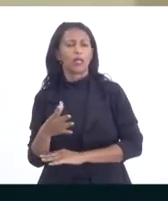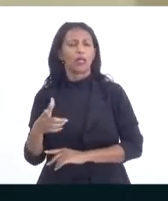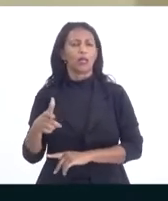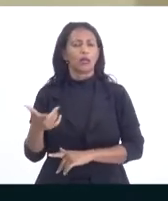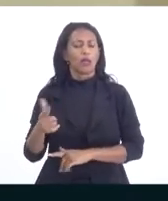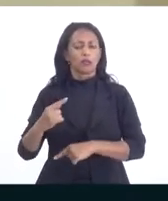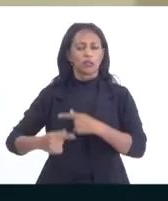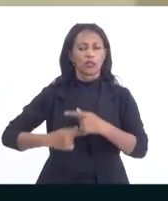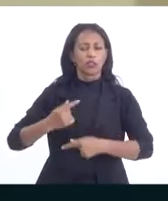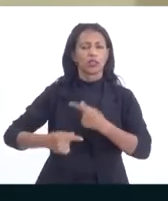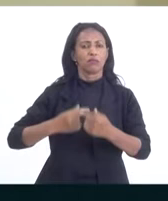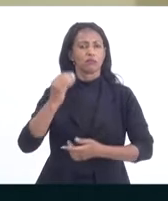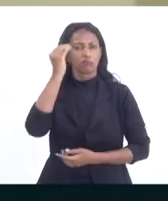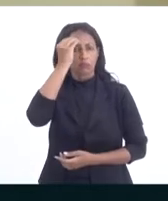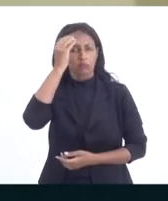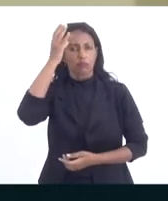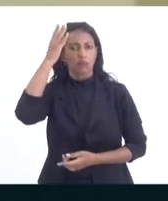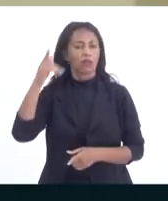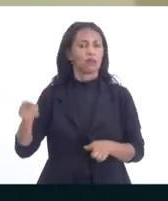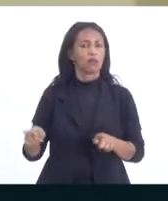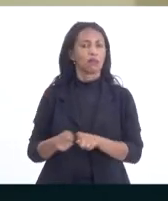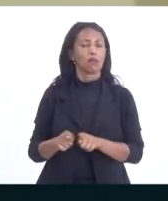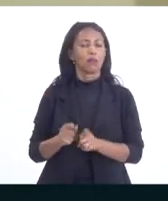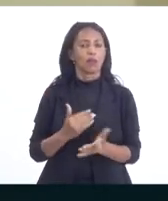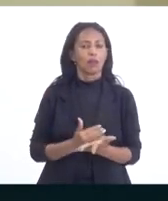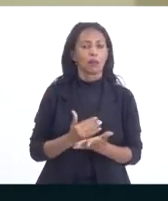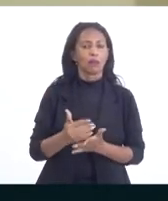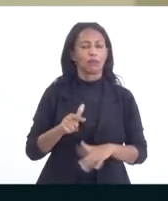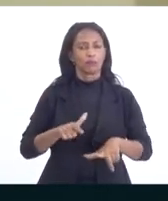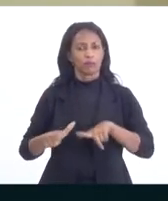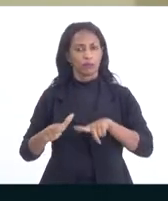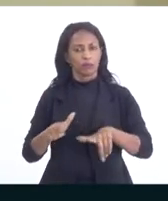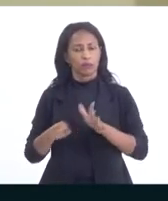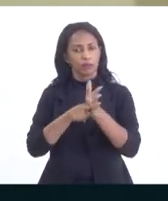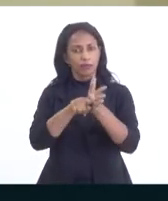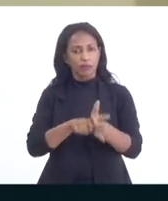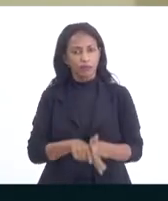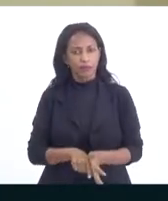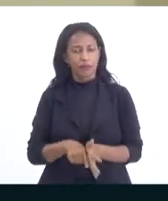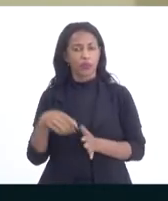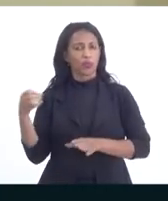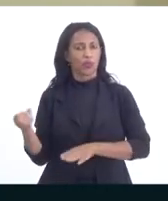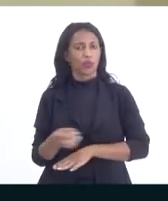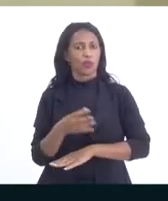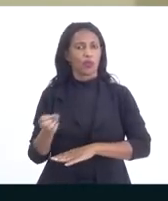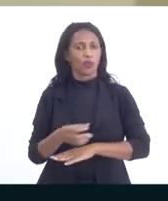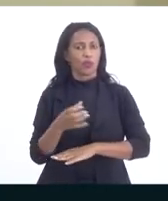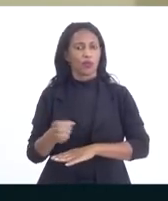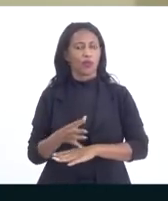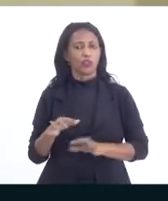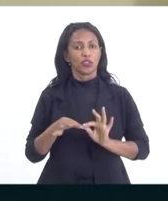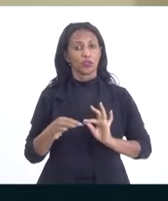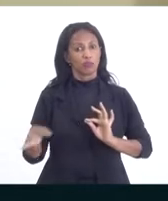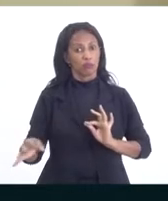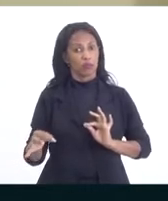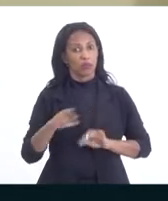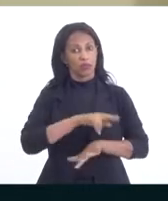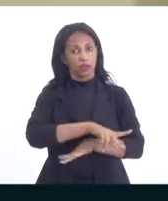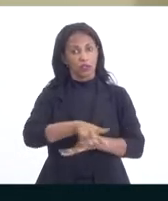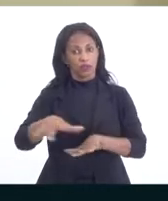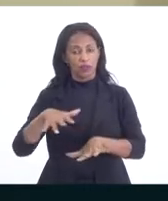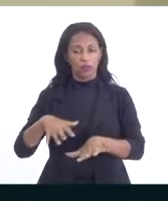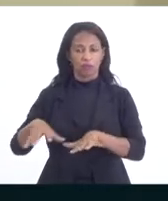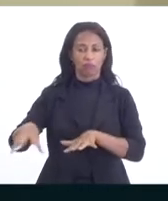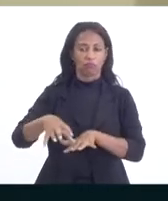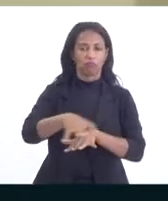a geração de conhecimento também a partir de um trabalho de pesquisa, de inovação e de extensão nas diversas regiões